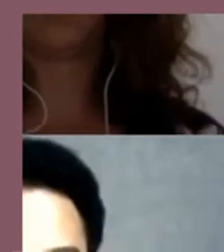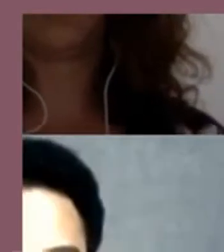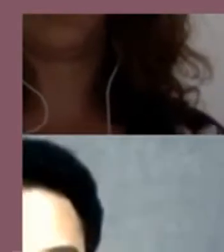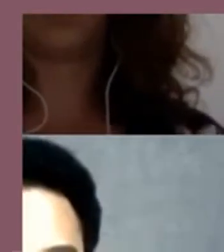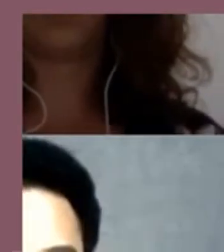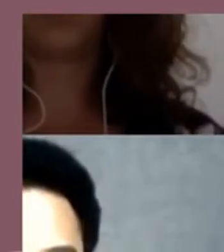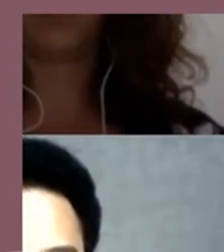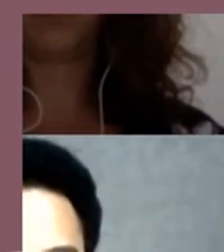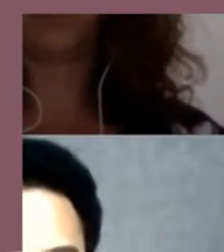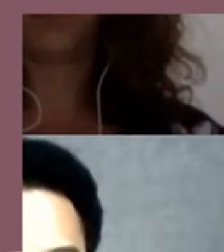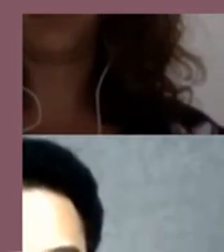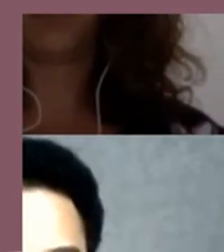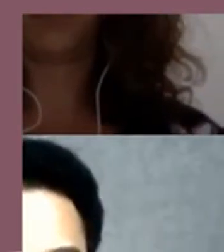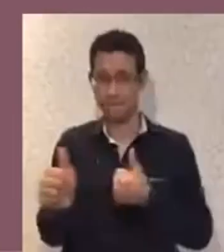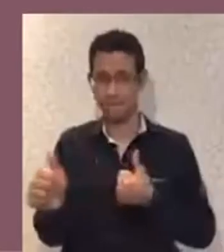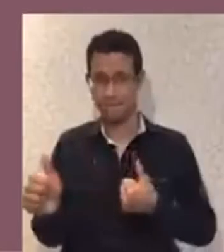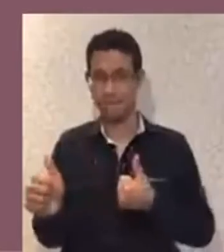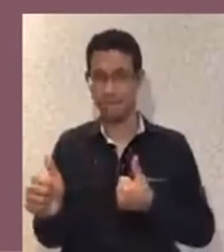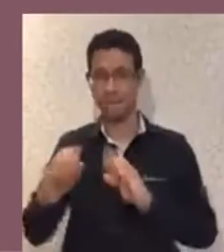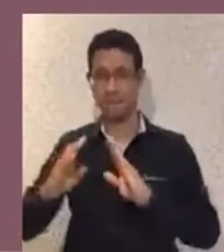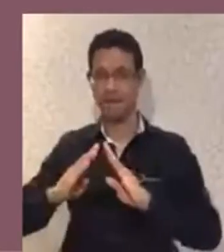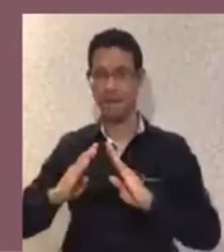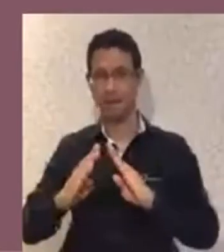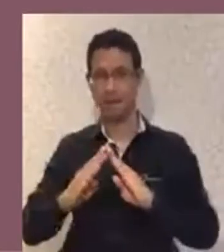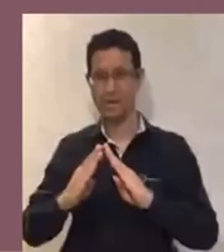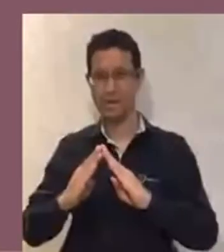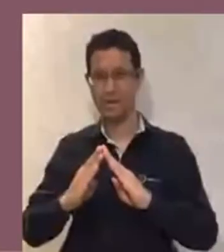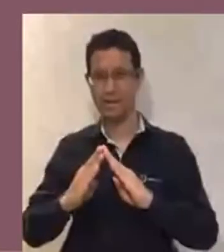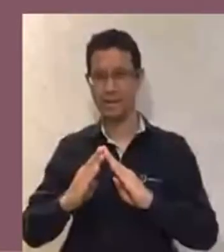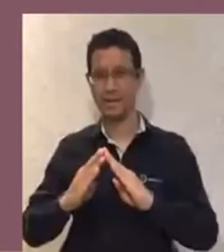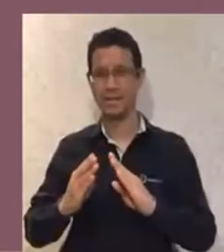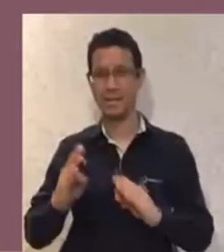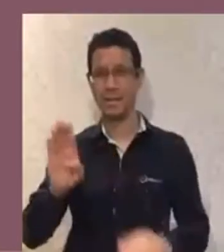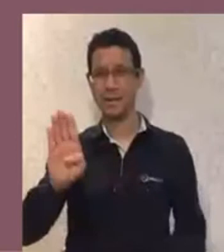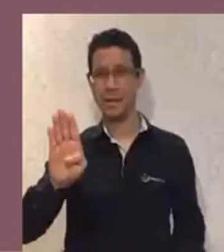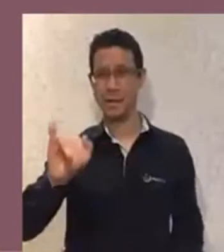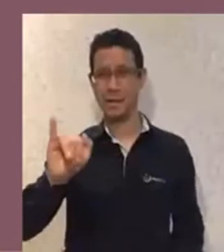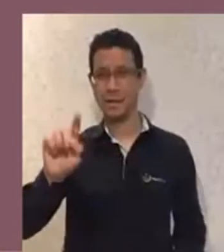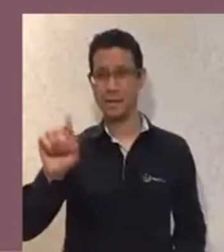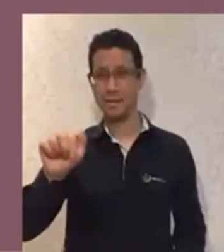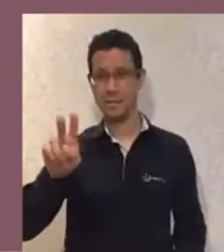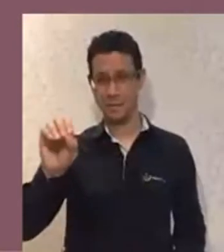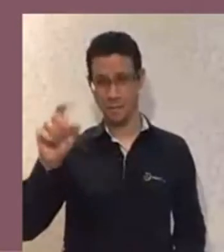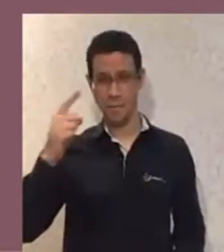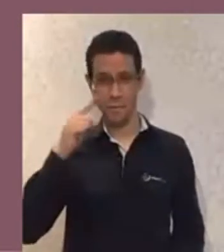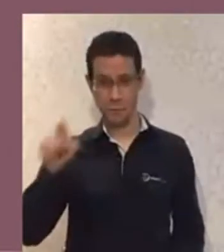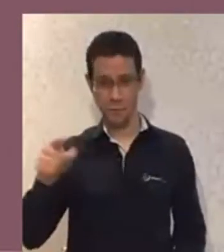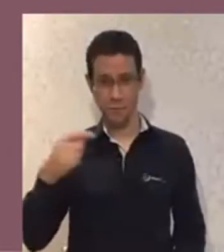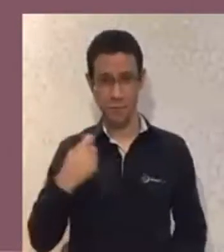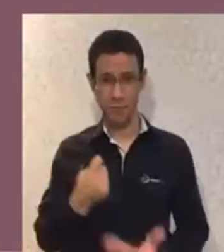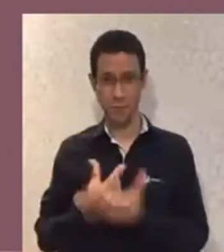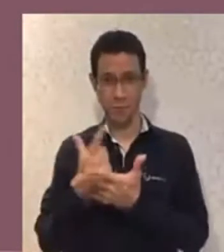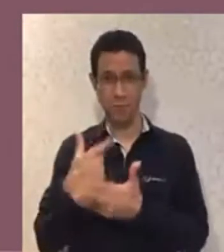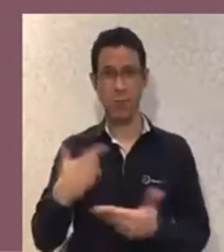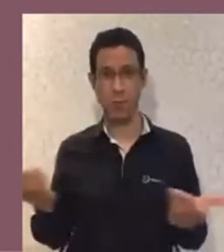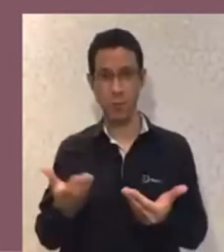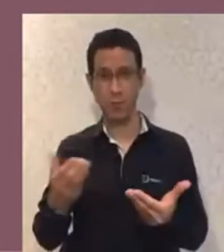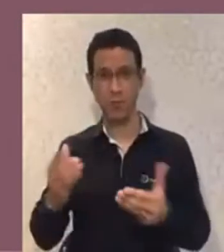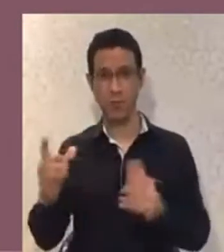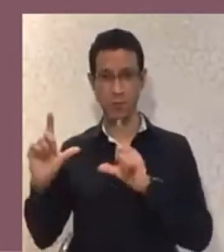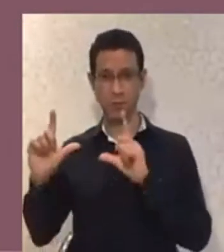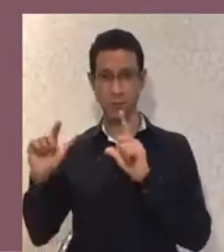da casa, do terreno em que meus bisavós compraram, né, que hoje eu tenho a possibilidade